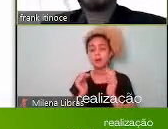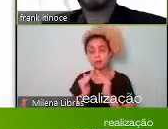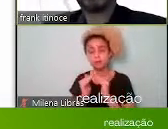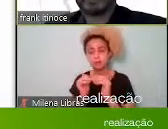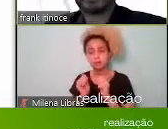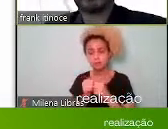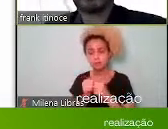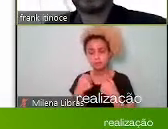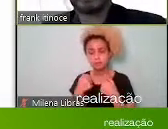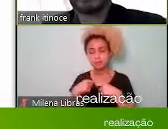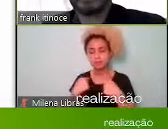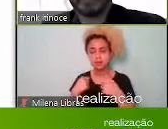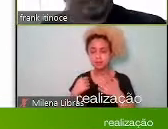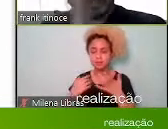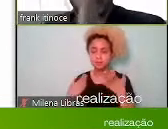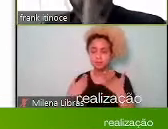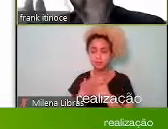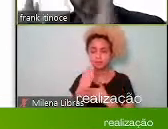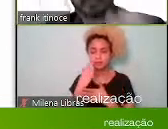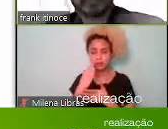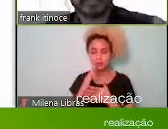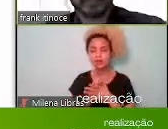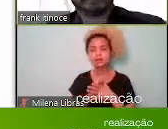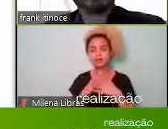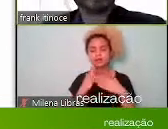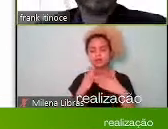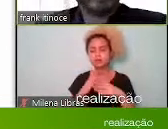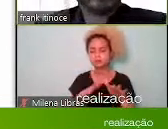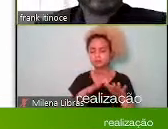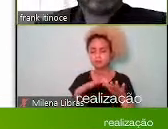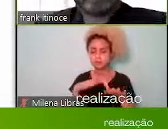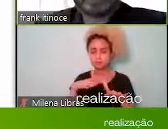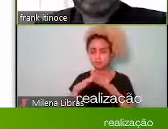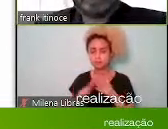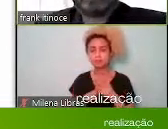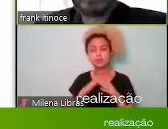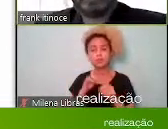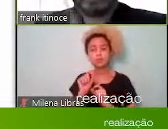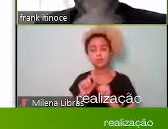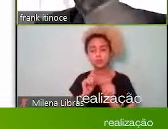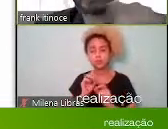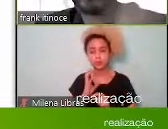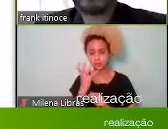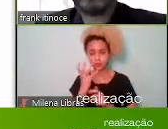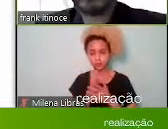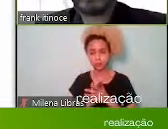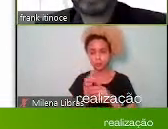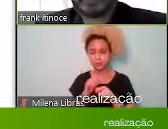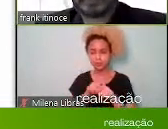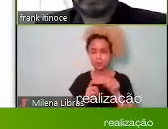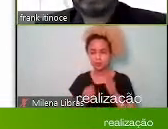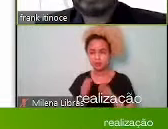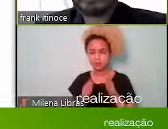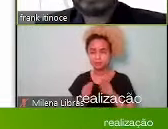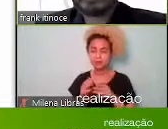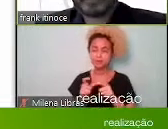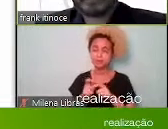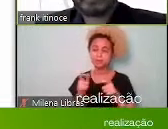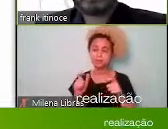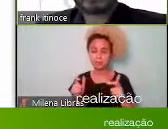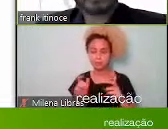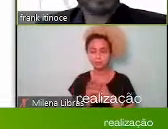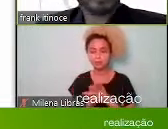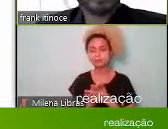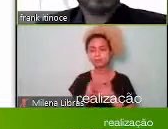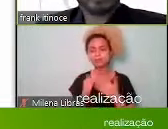shopping para poder ser aprovada. Era a fila indiana. Então, o que acontecia? O tempo médio ficava muito grande.